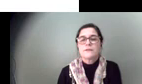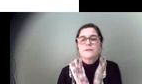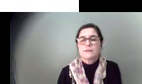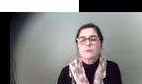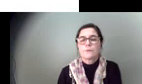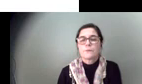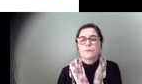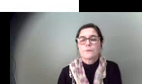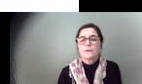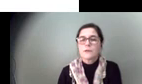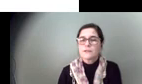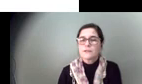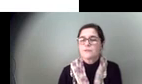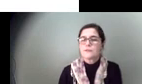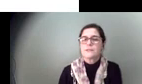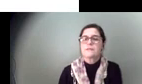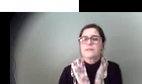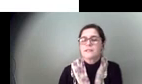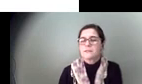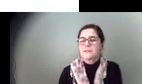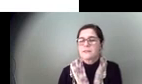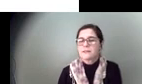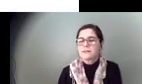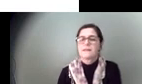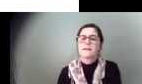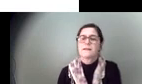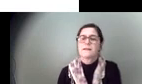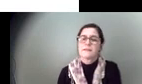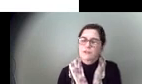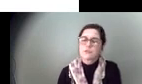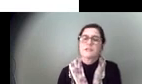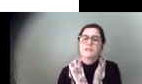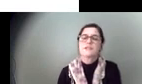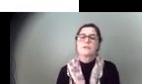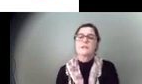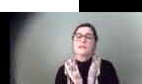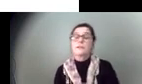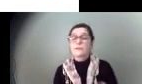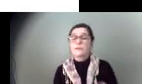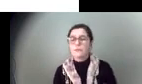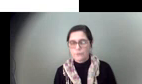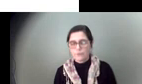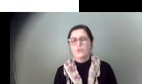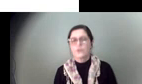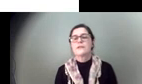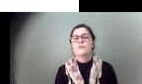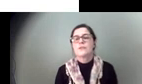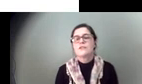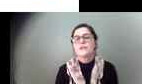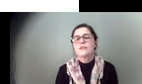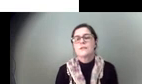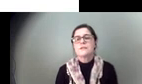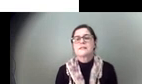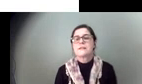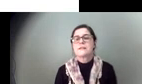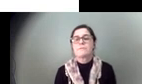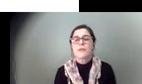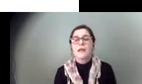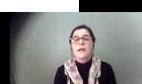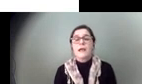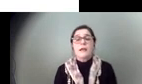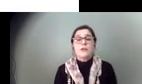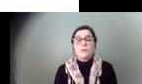uma revisão da nossa formação nas APPCs, né? Da diretoria de ensino aqui, focada somente em educação